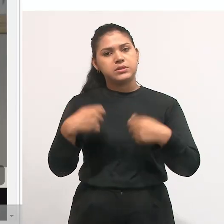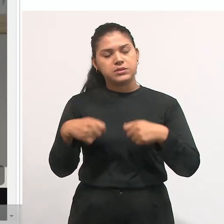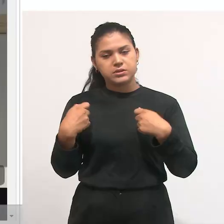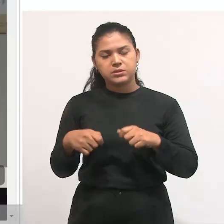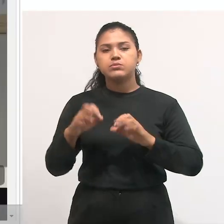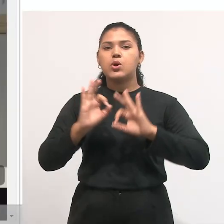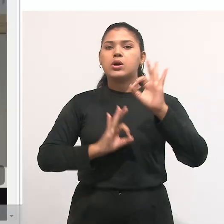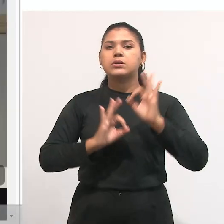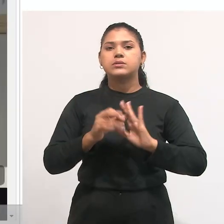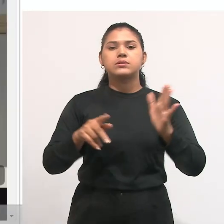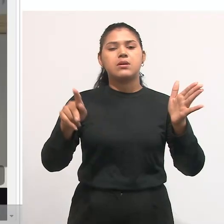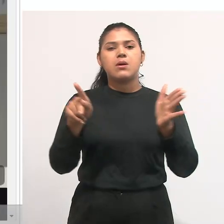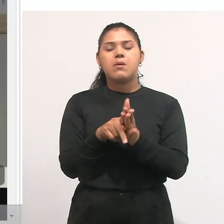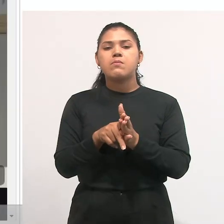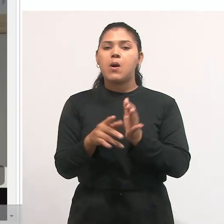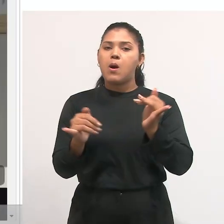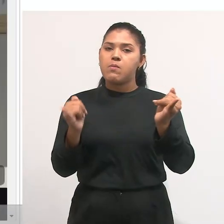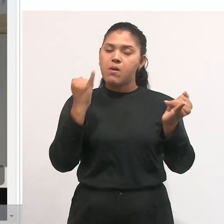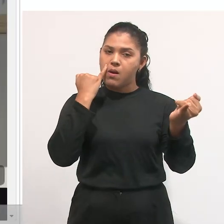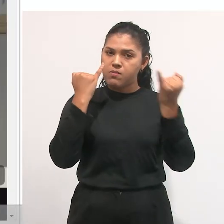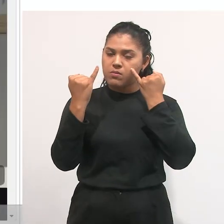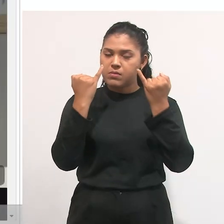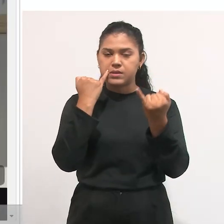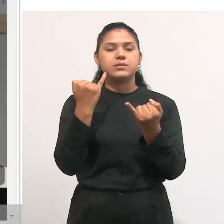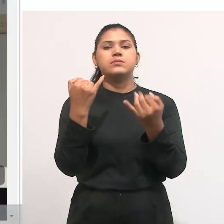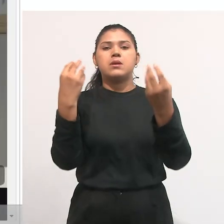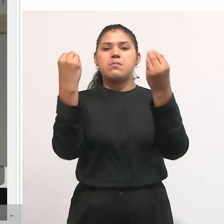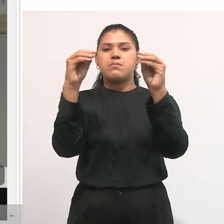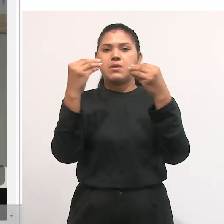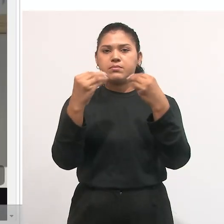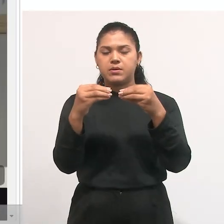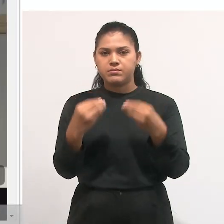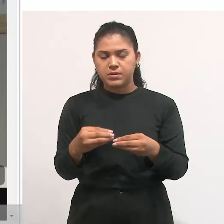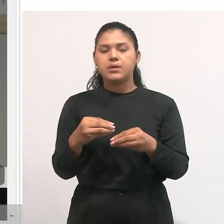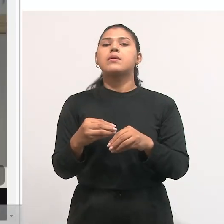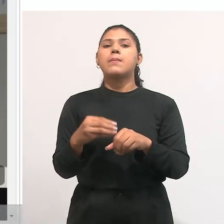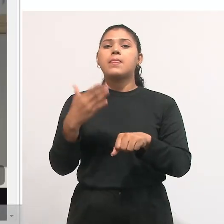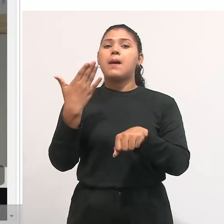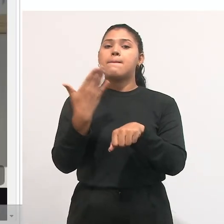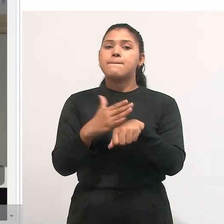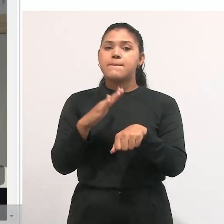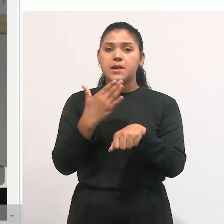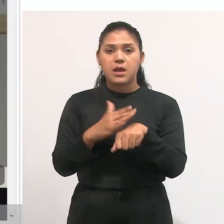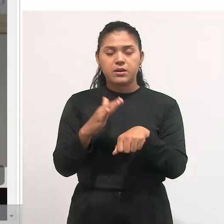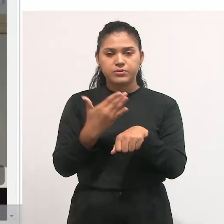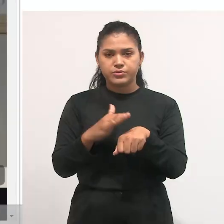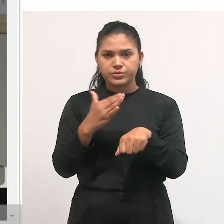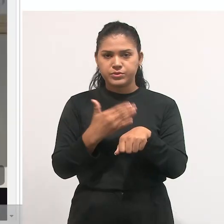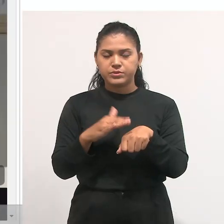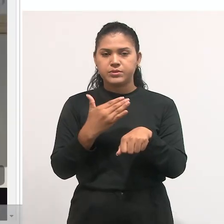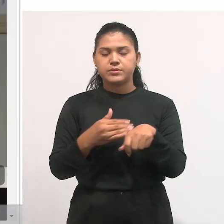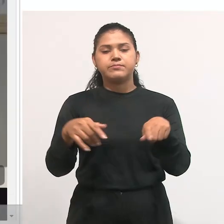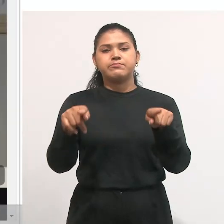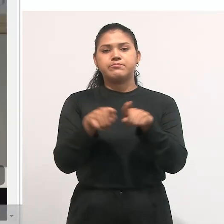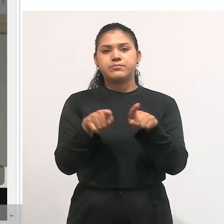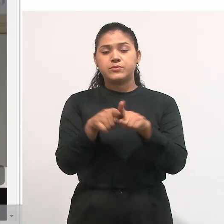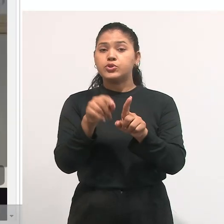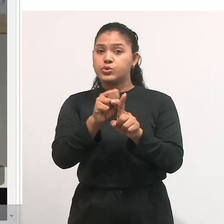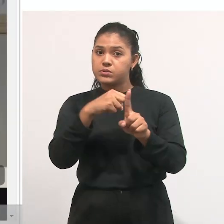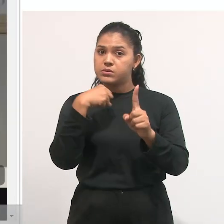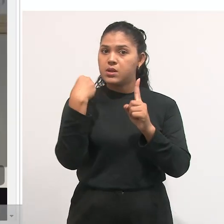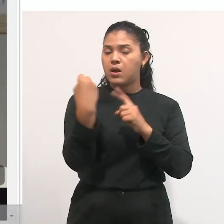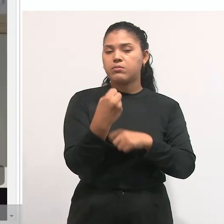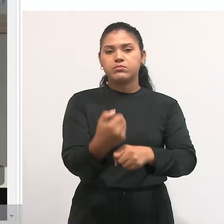os conhecimentos, que são conceitos e procedimentos, habilidades, que são práticas cognitivas e socioemocionais,